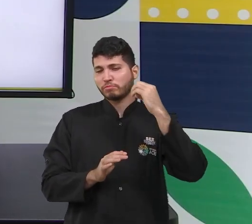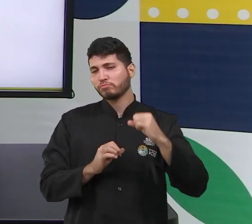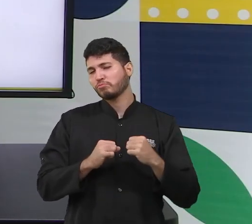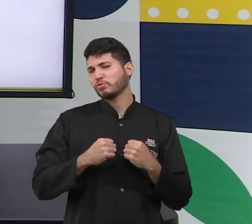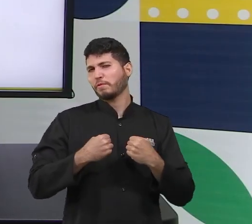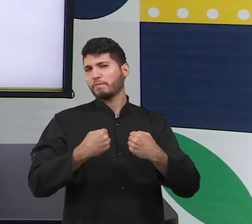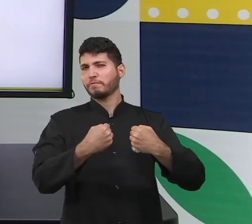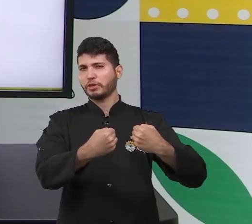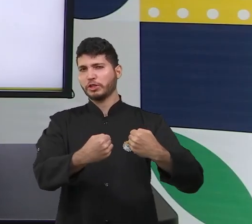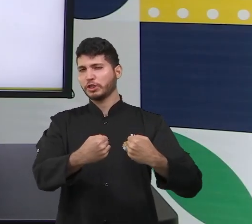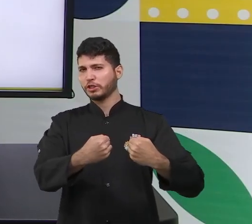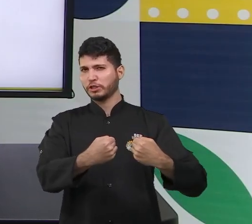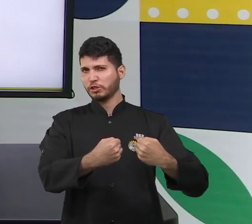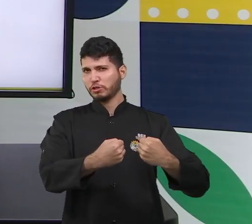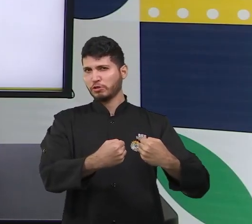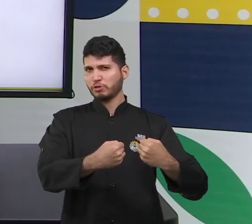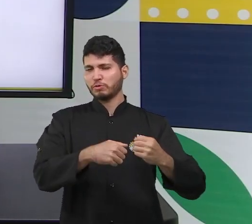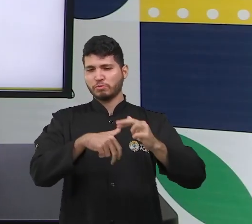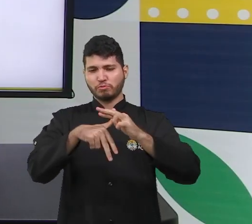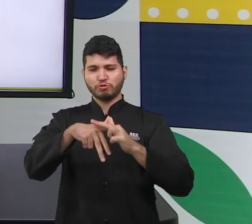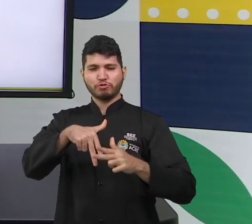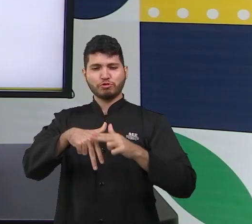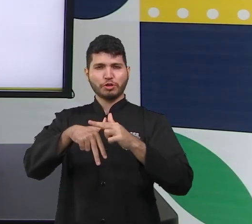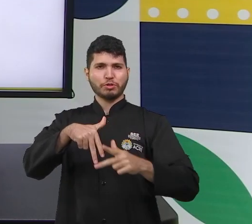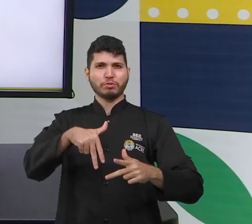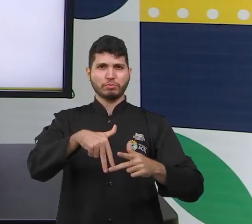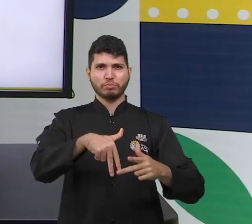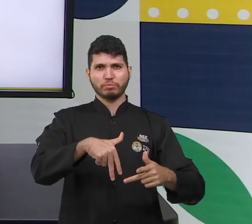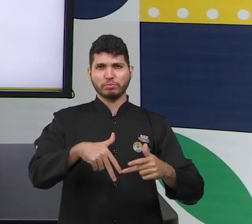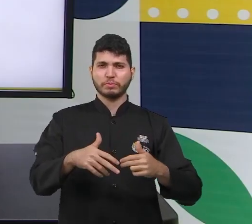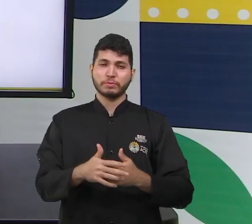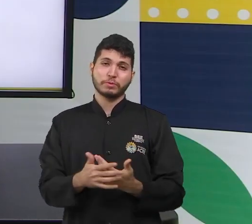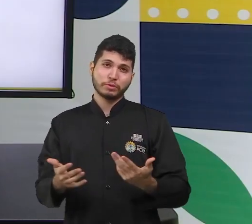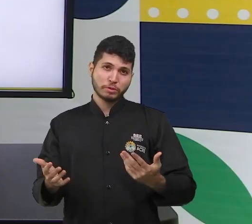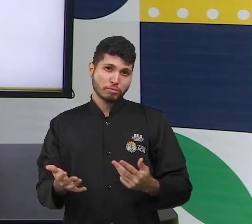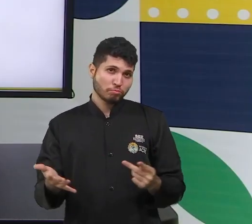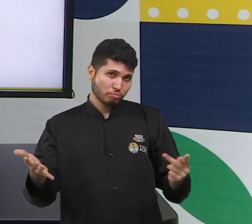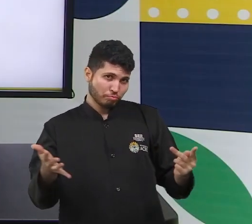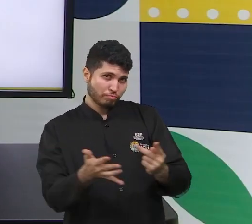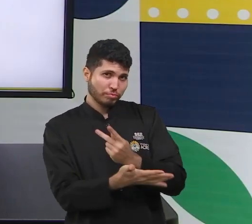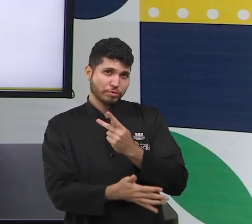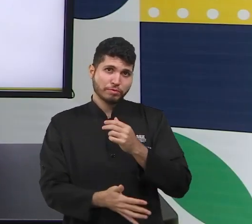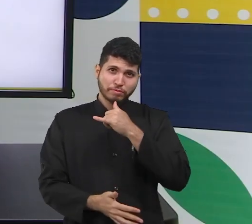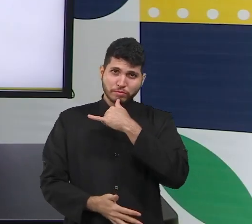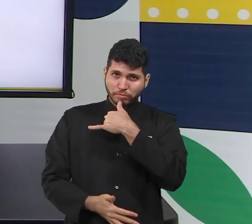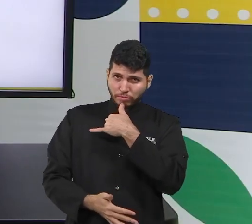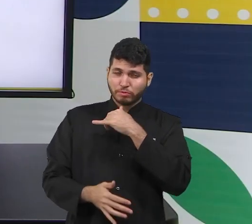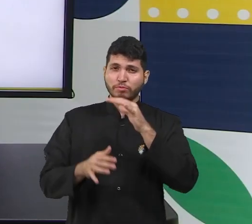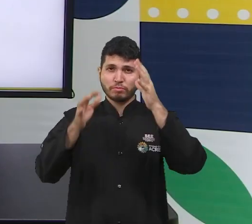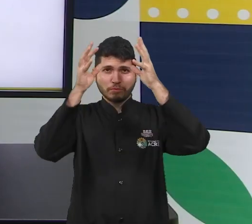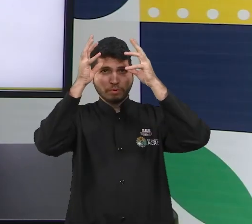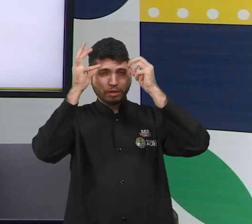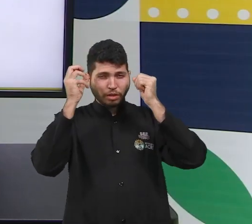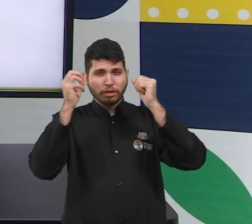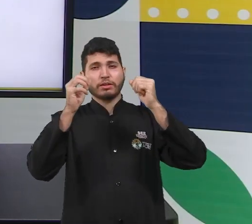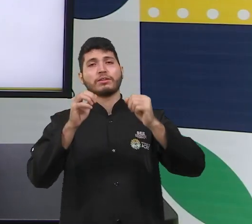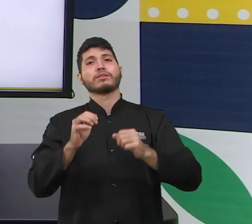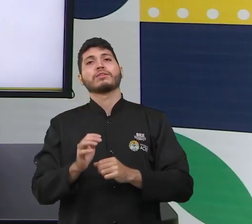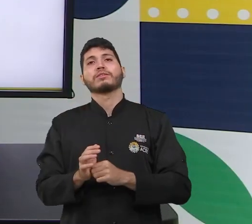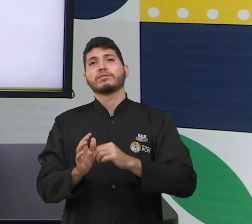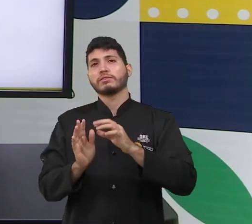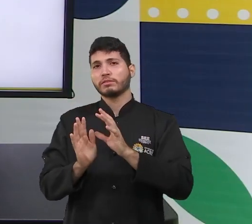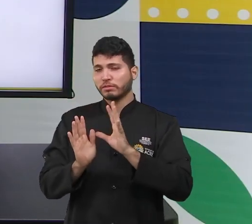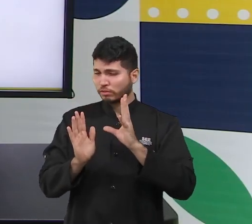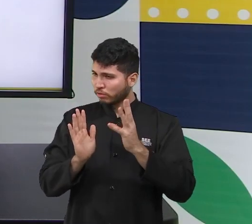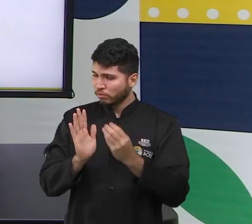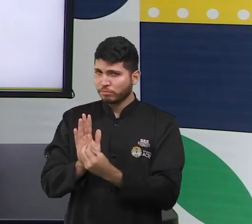É muito comum essa cultura nos seringais, no Acre e na Amazônia. Então, nós carregamos esses resquícios